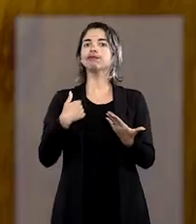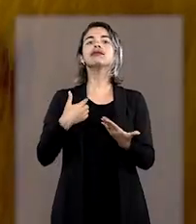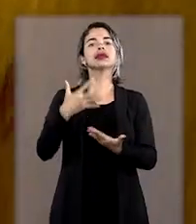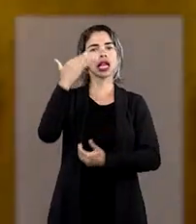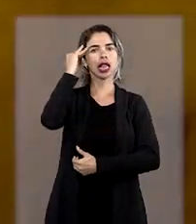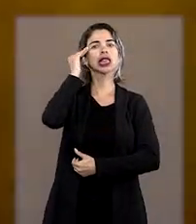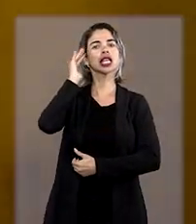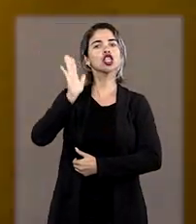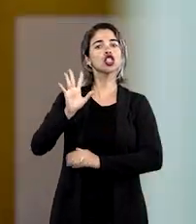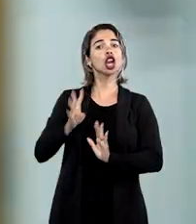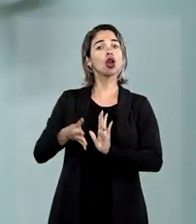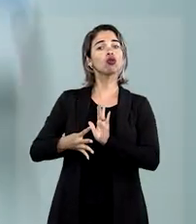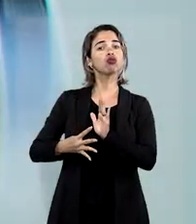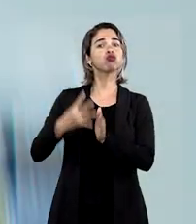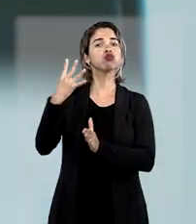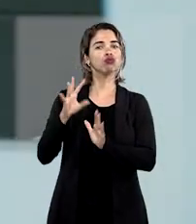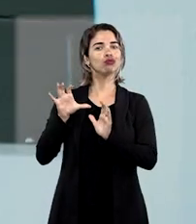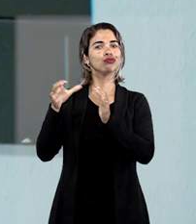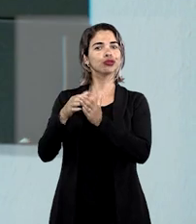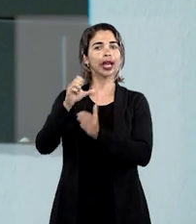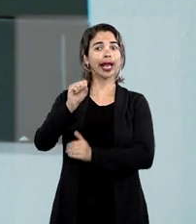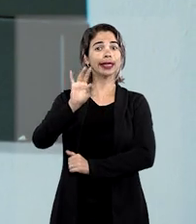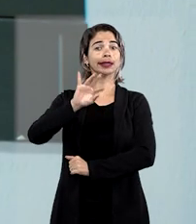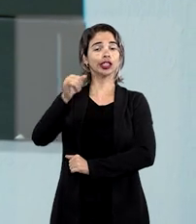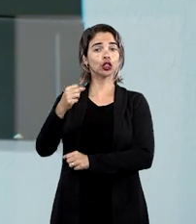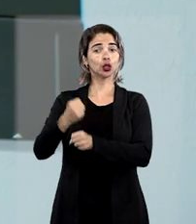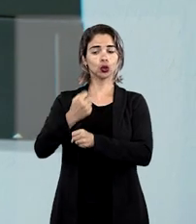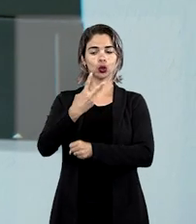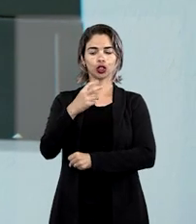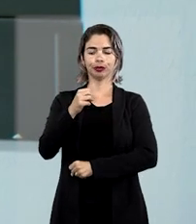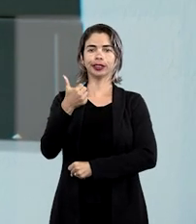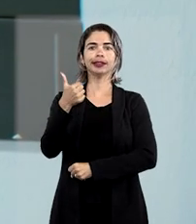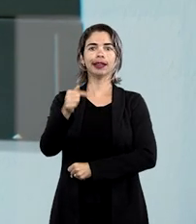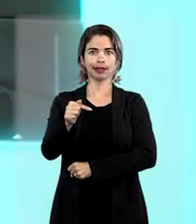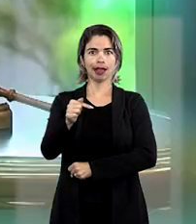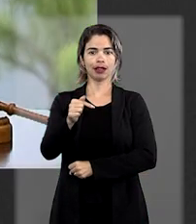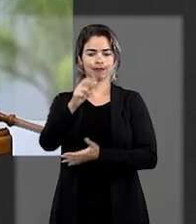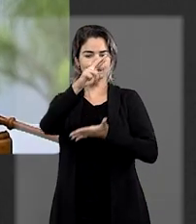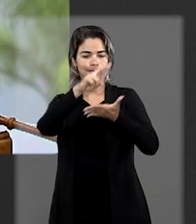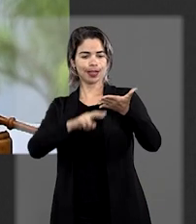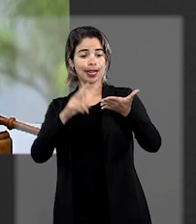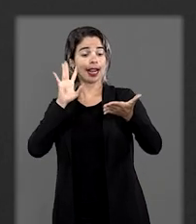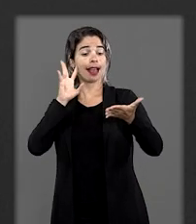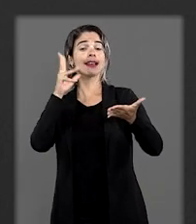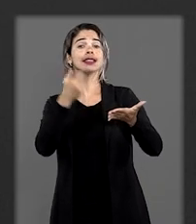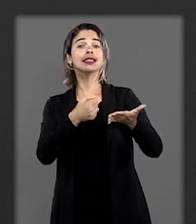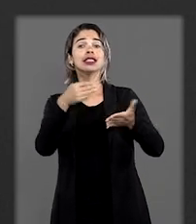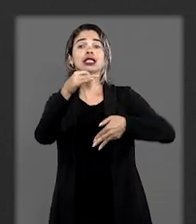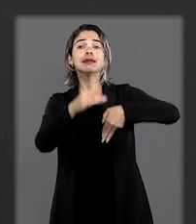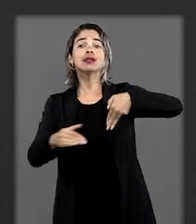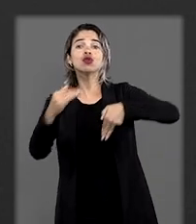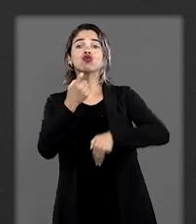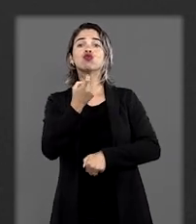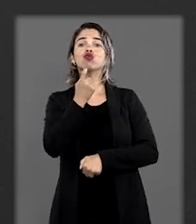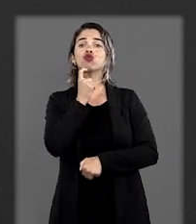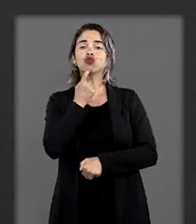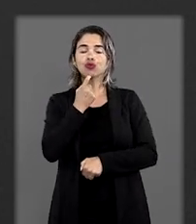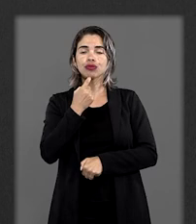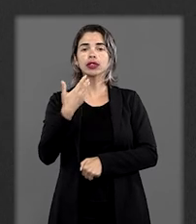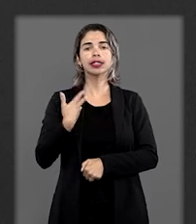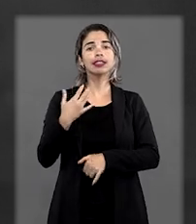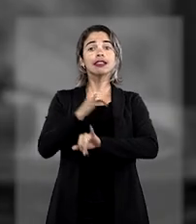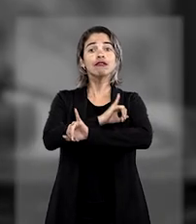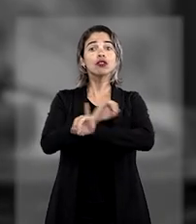foi pacificado pela quarta turma do STJ em 2017 o relator da decisão Ministro Luiz Felipe